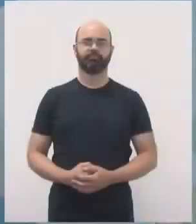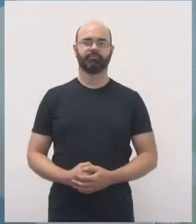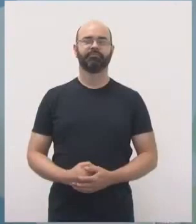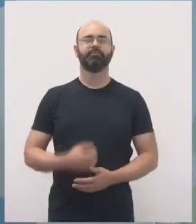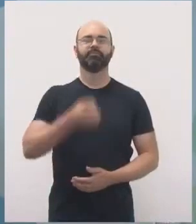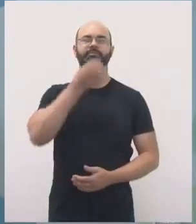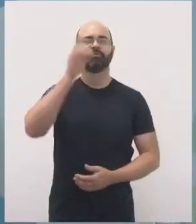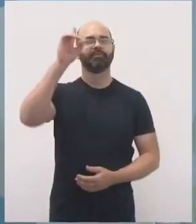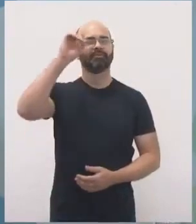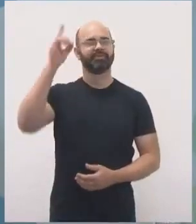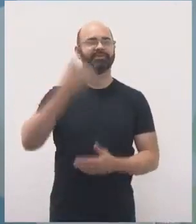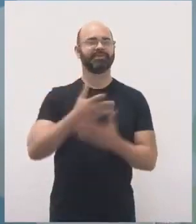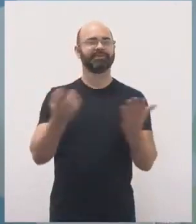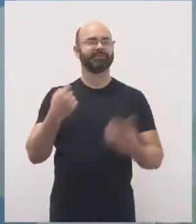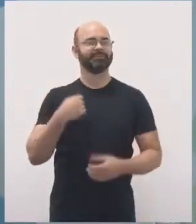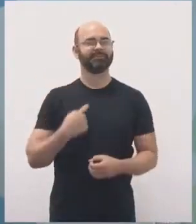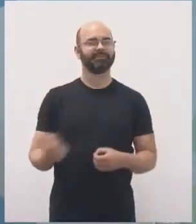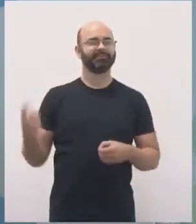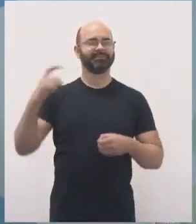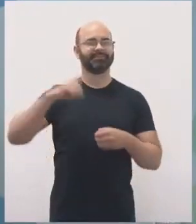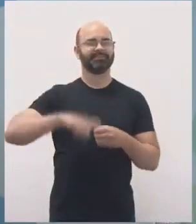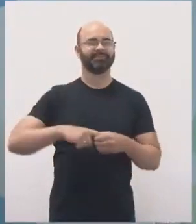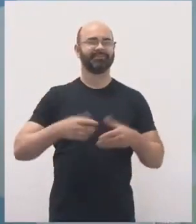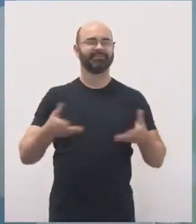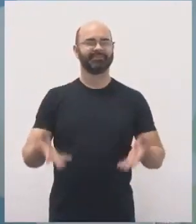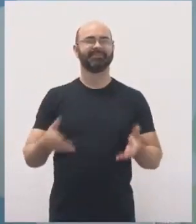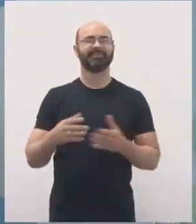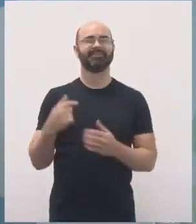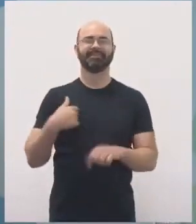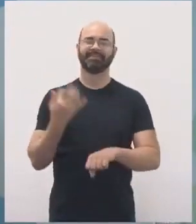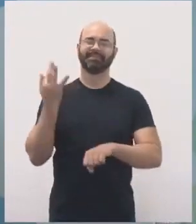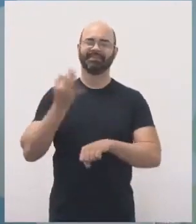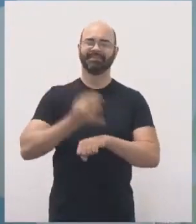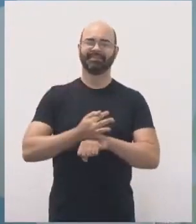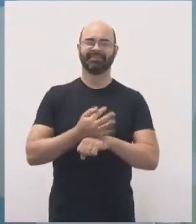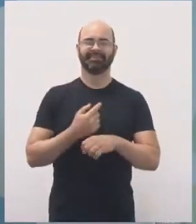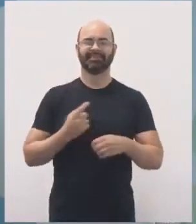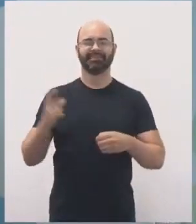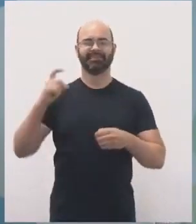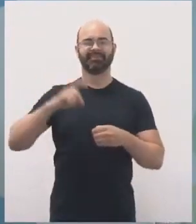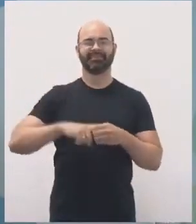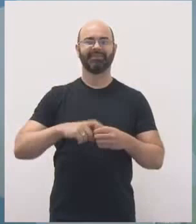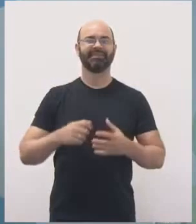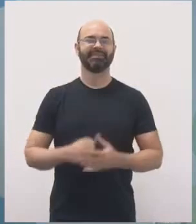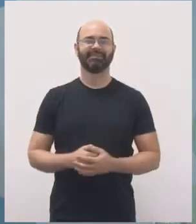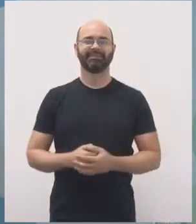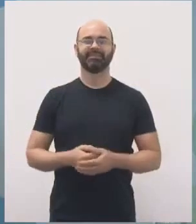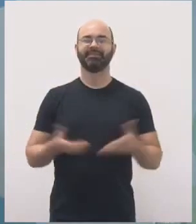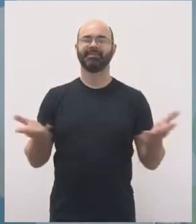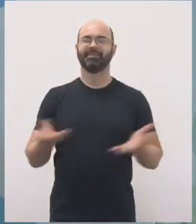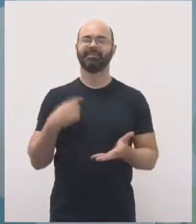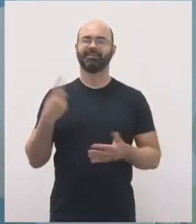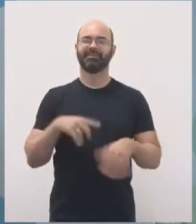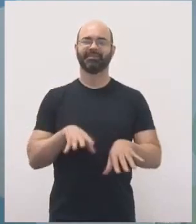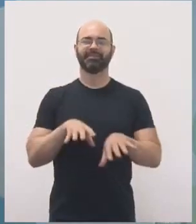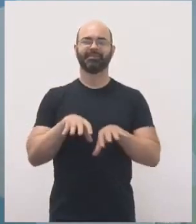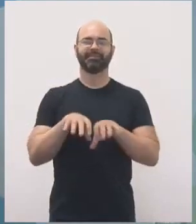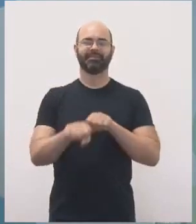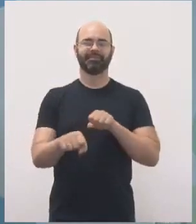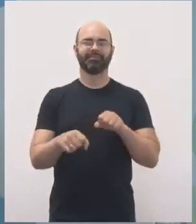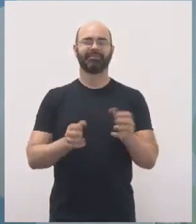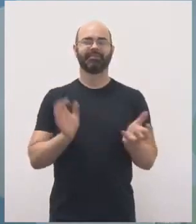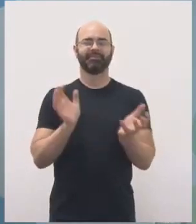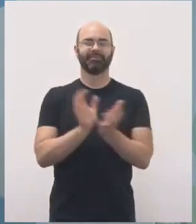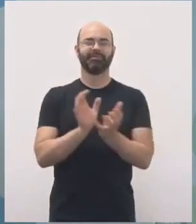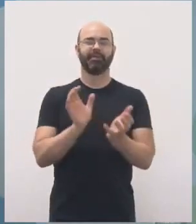Bom dia, olha eu aqui de volta. Acabei de voltar de férias. Teremos hoje uma formação do pessoal do Conviva,